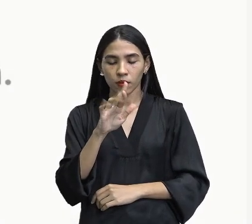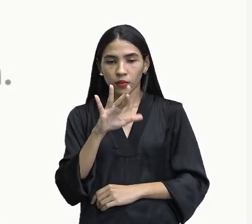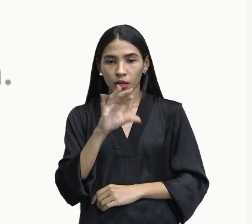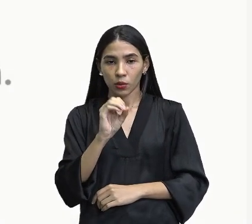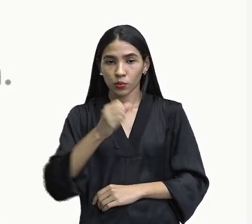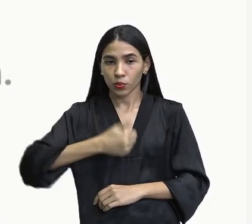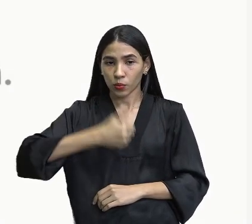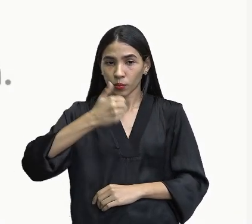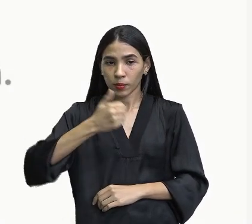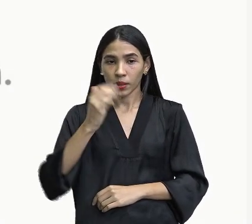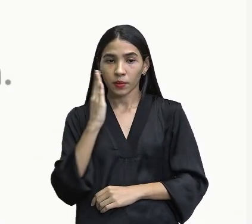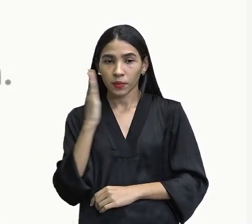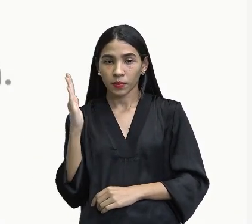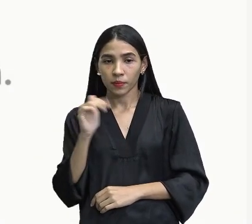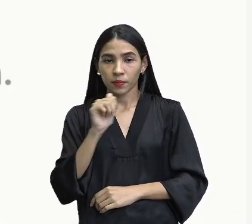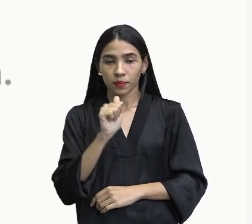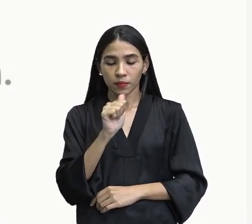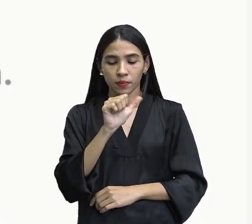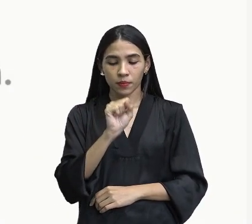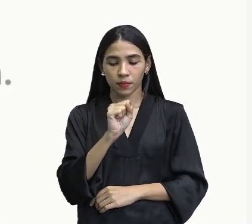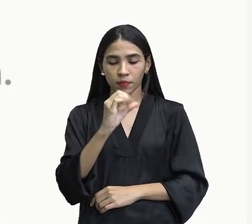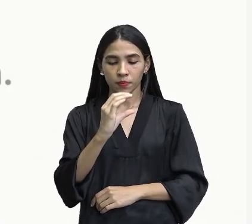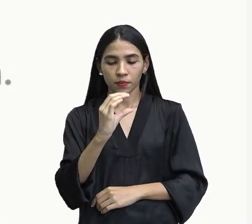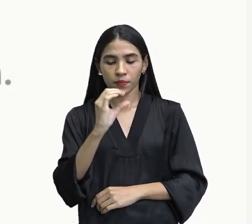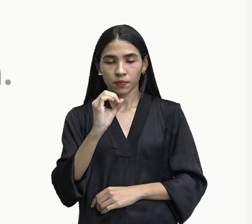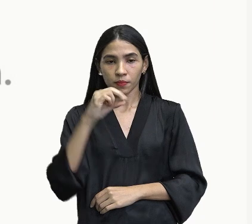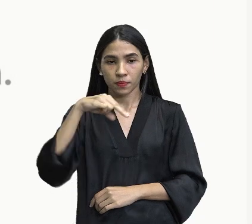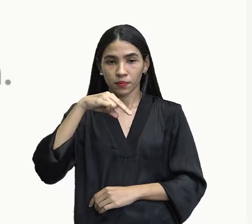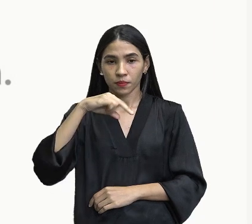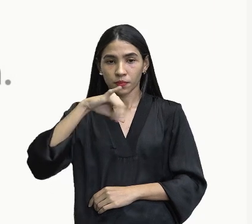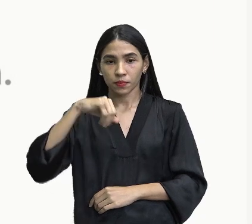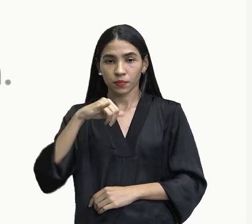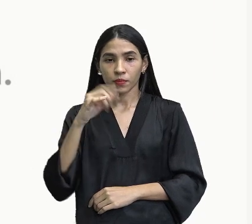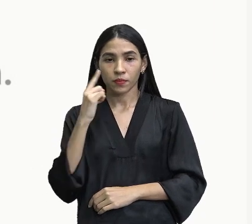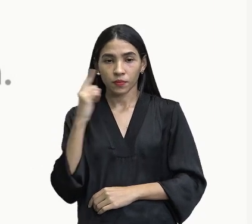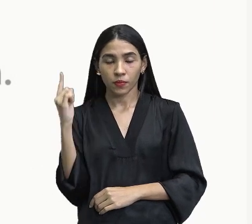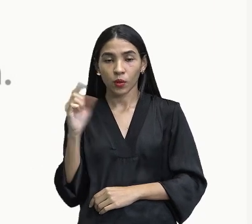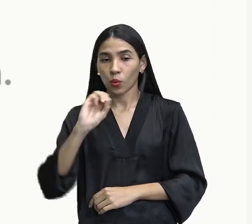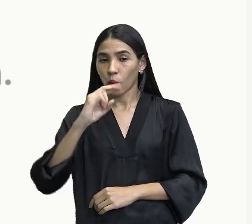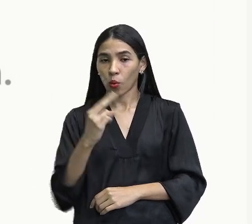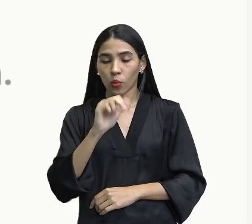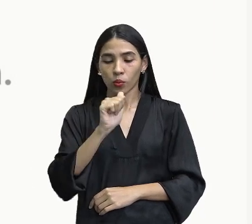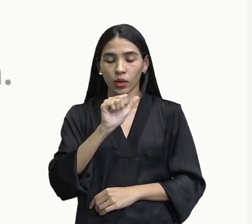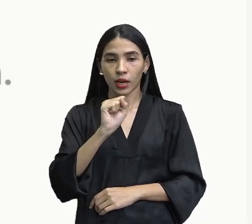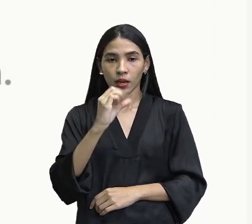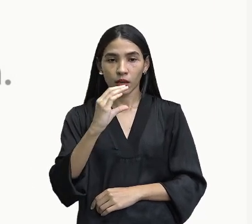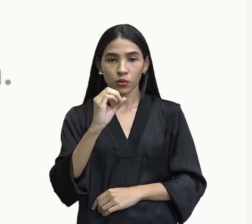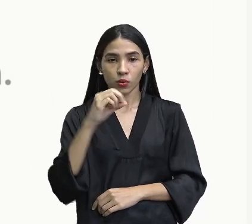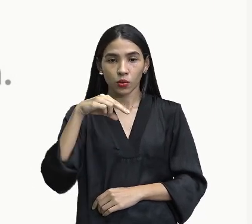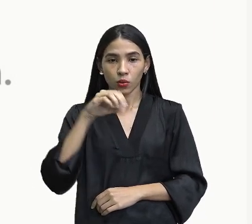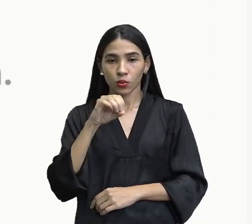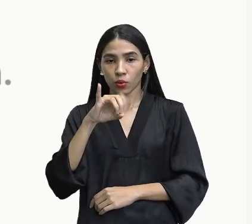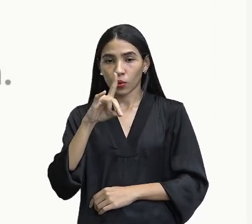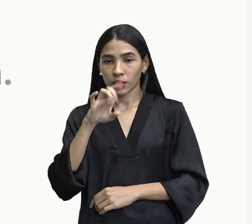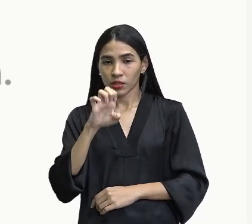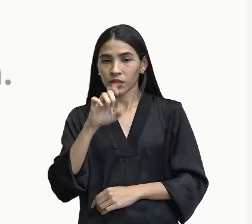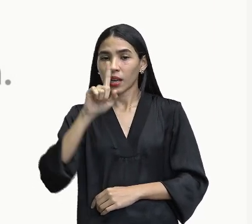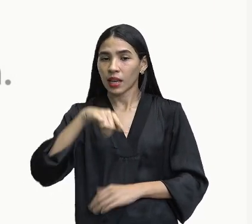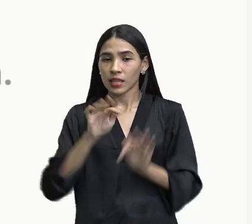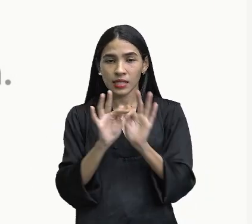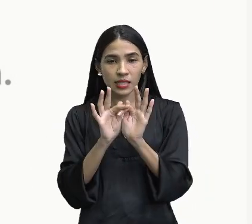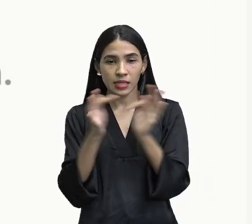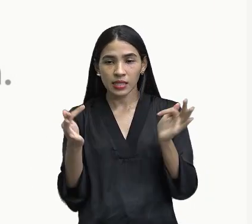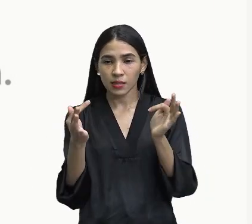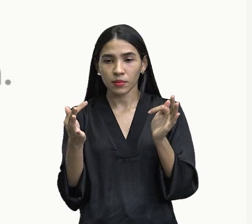o ascon, que também é chamado de asconoide. Ele é o tipo mais simples de